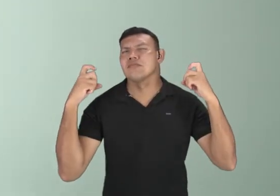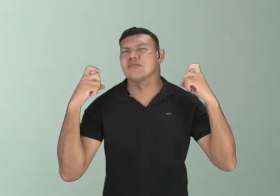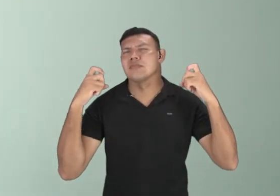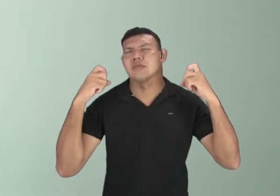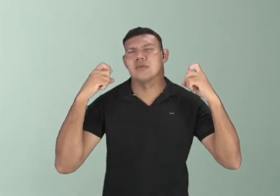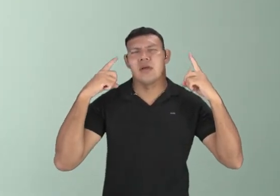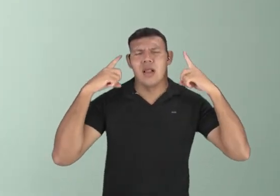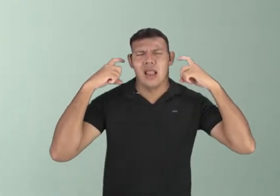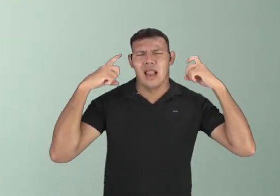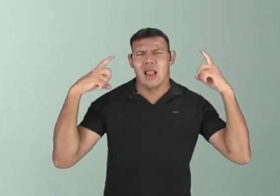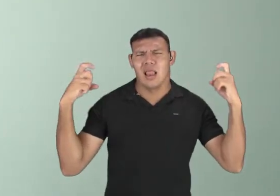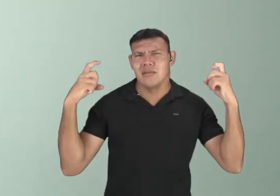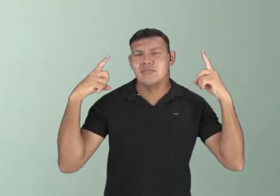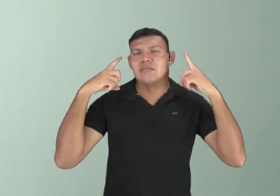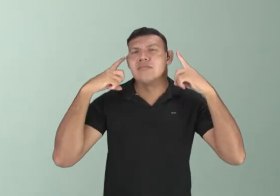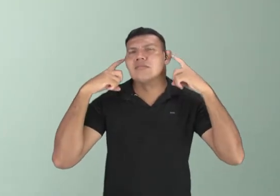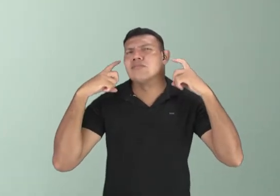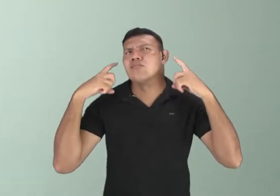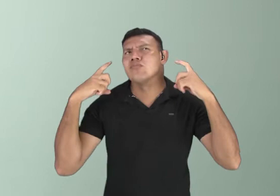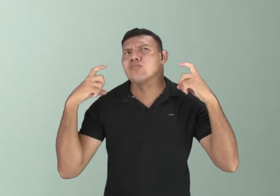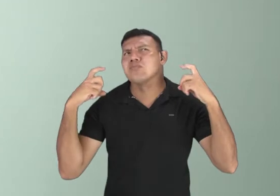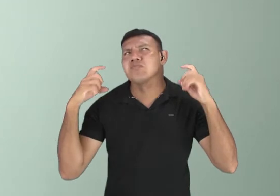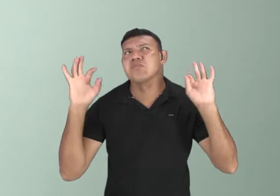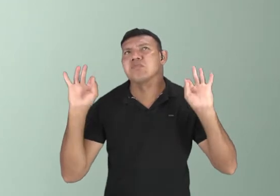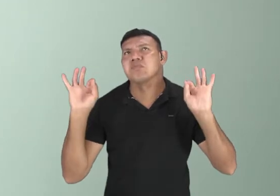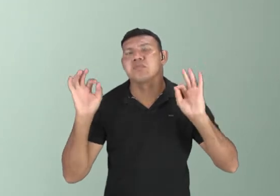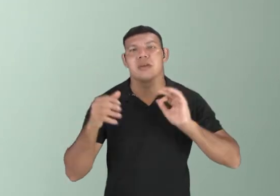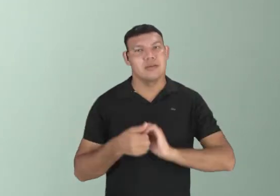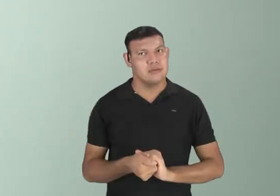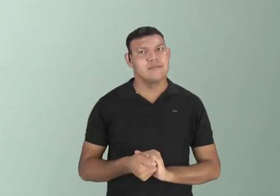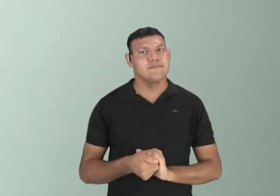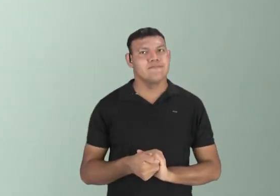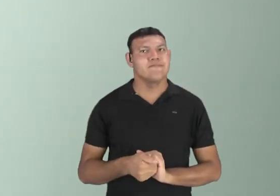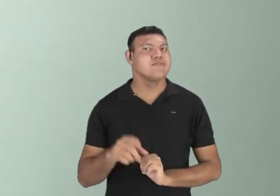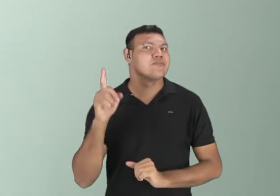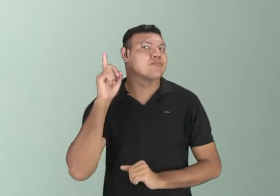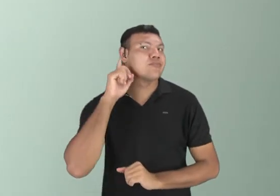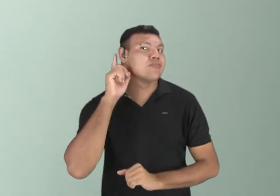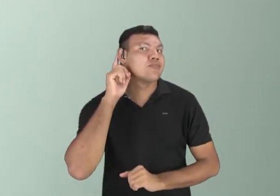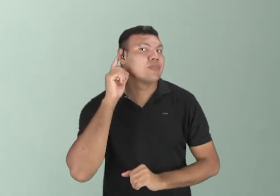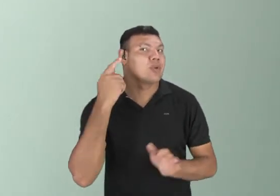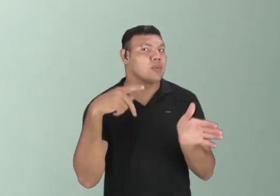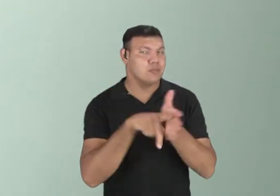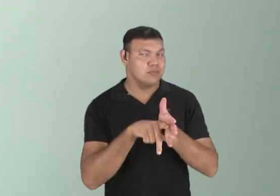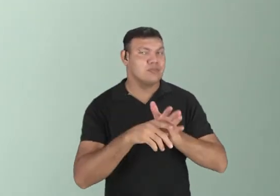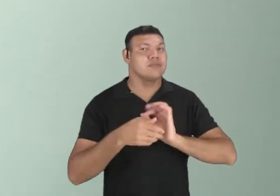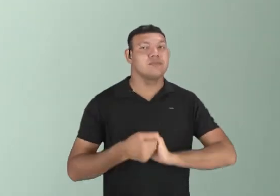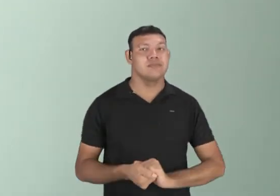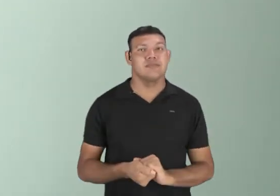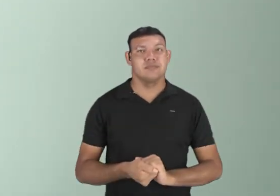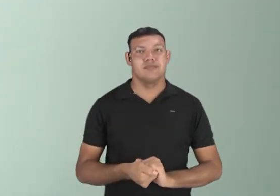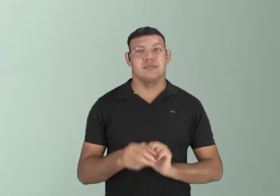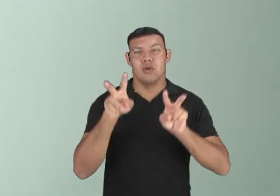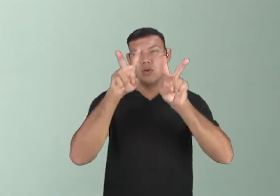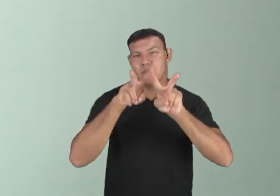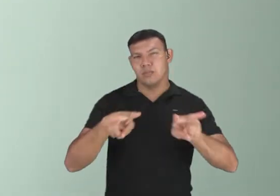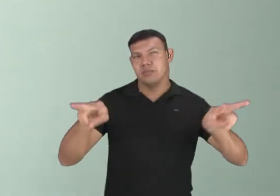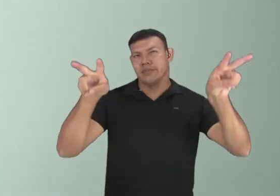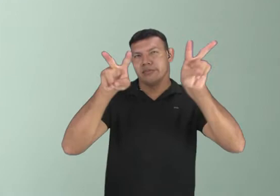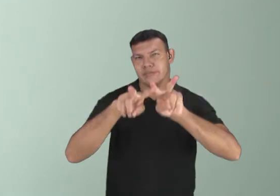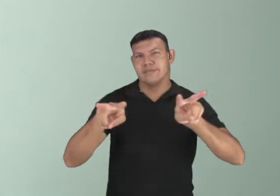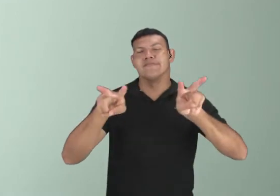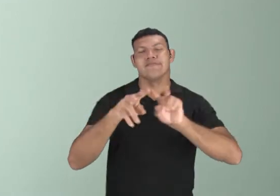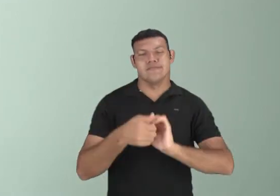alto, se esse som está mais baixo, ok? E eles ficam localizados no nosso ouvido. Bom, a visão ela é capaz